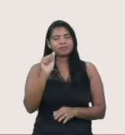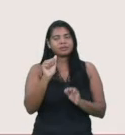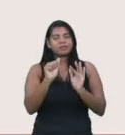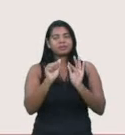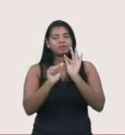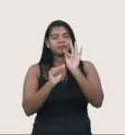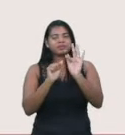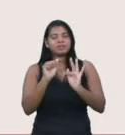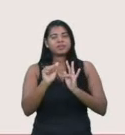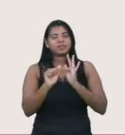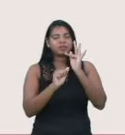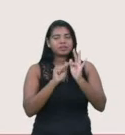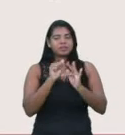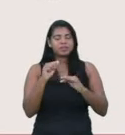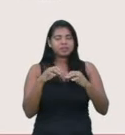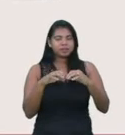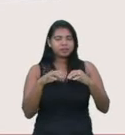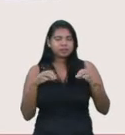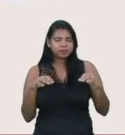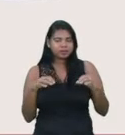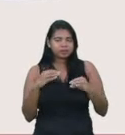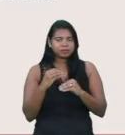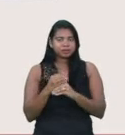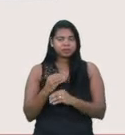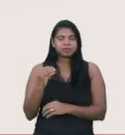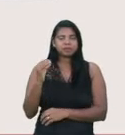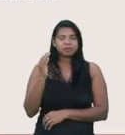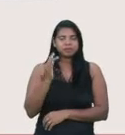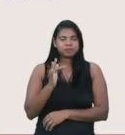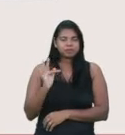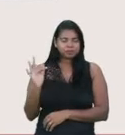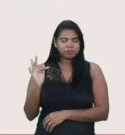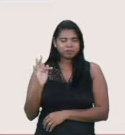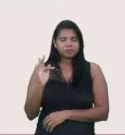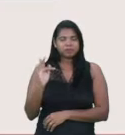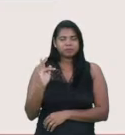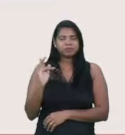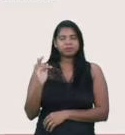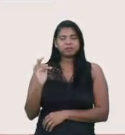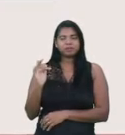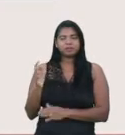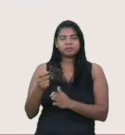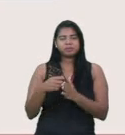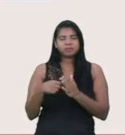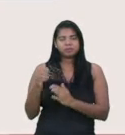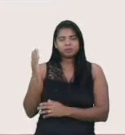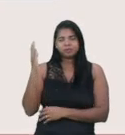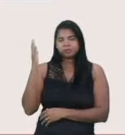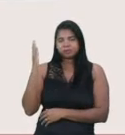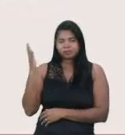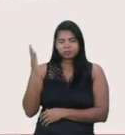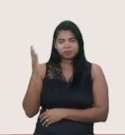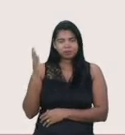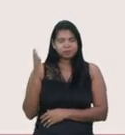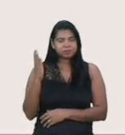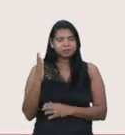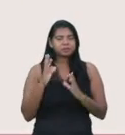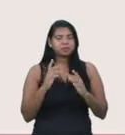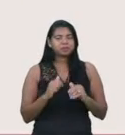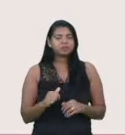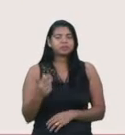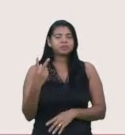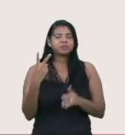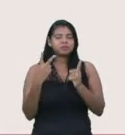foi através de um físico chamado Einstein que nós vamos ter a unificação dessas